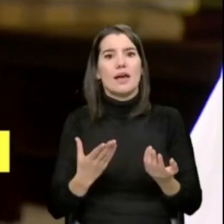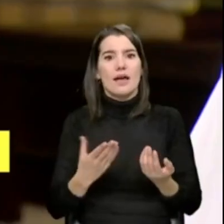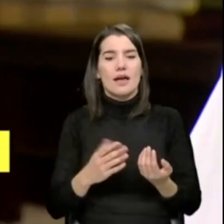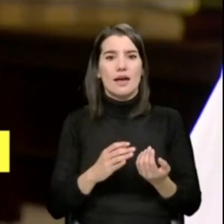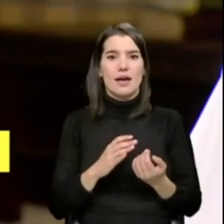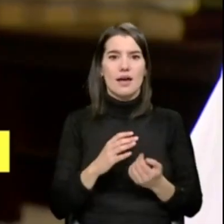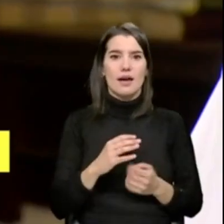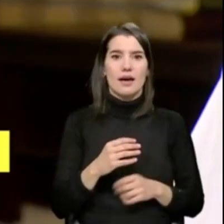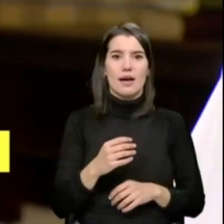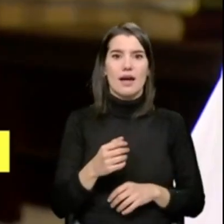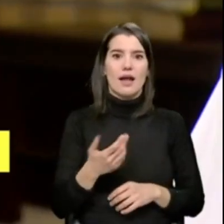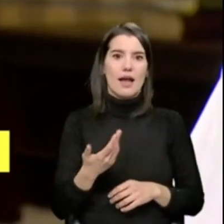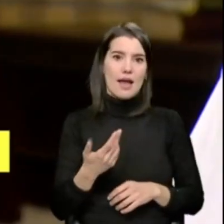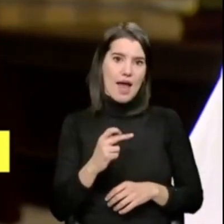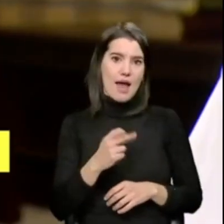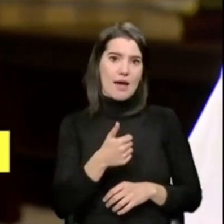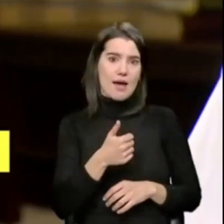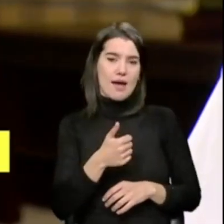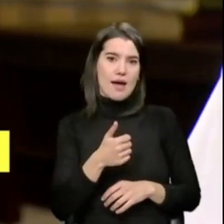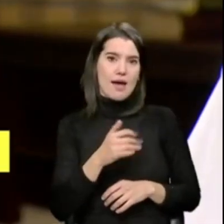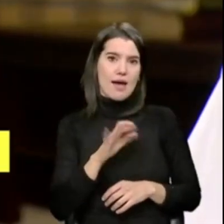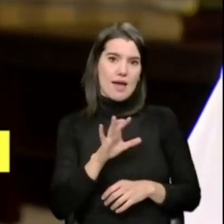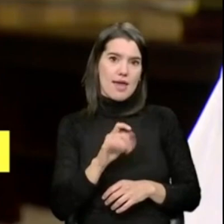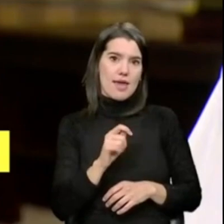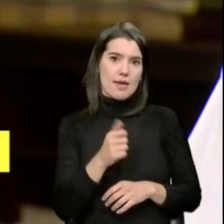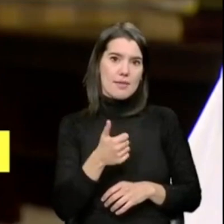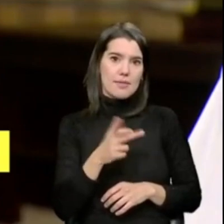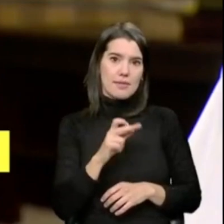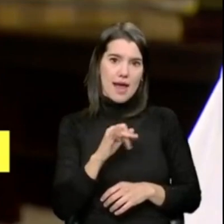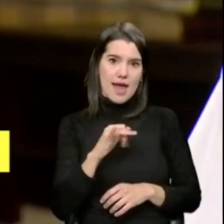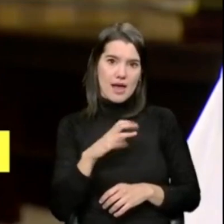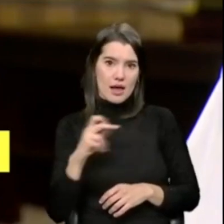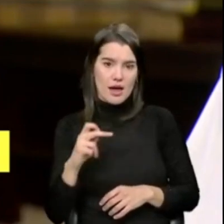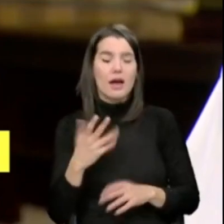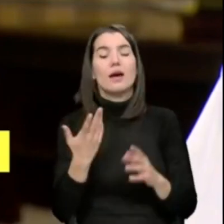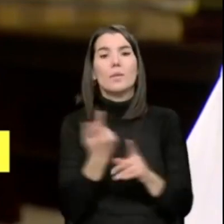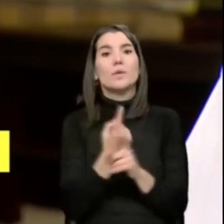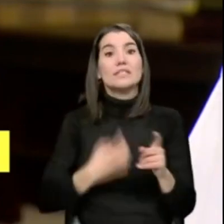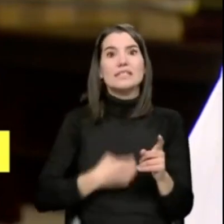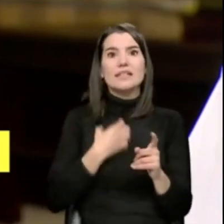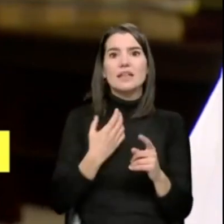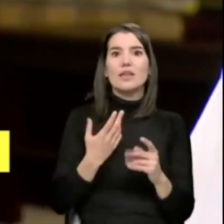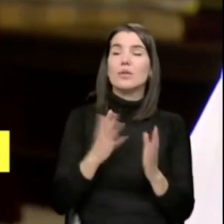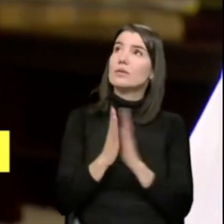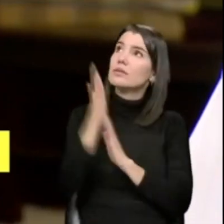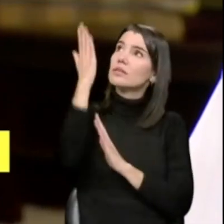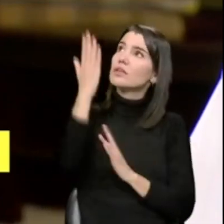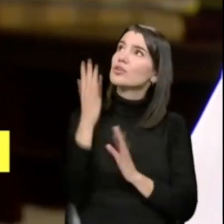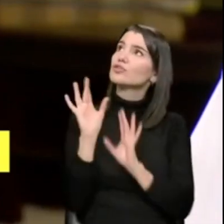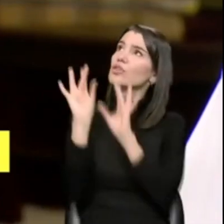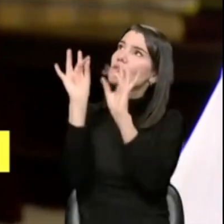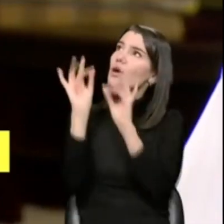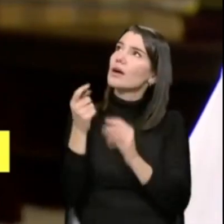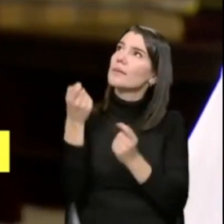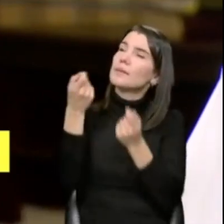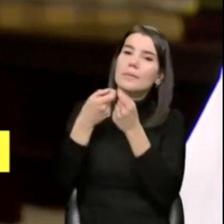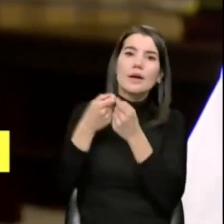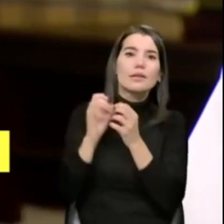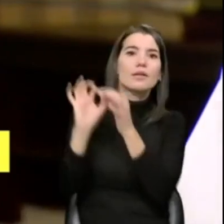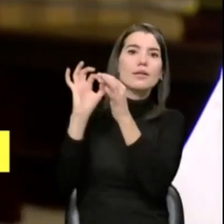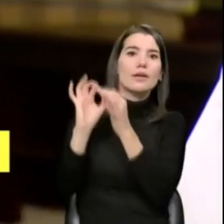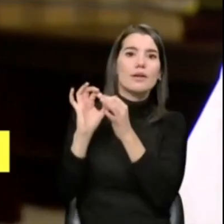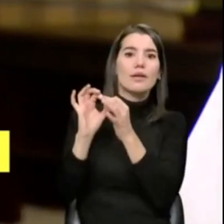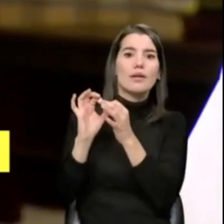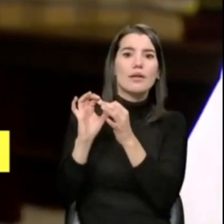O sentido da religião é o sentido da aproximação a Deus. Não havendo essa aproximação a Deus, então isso